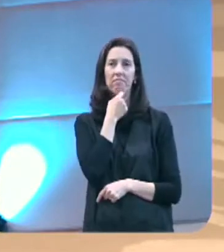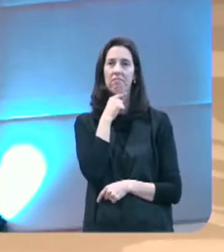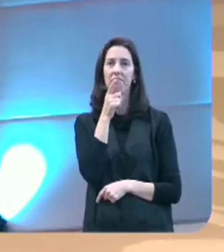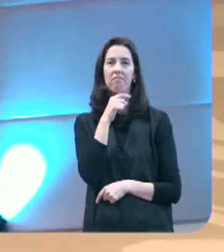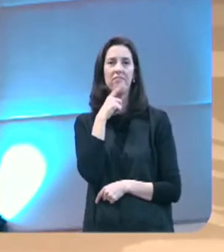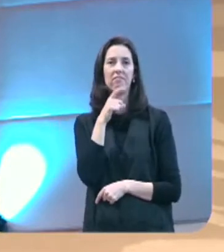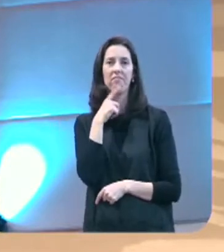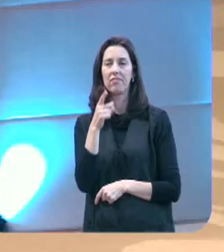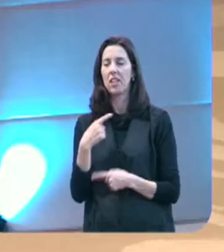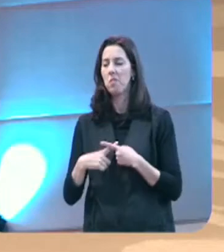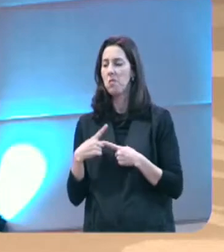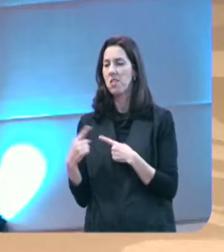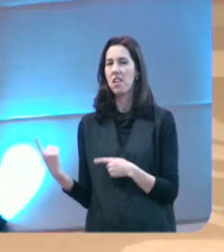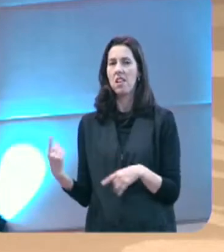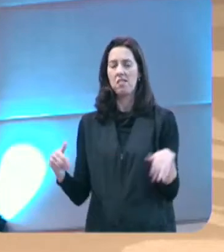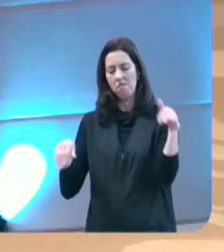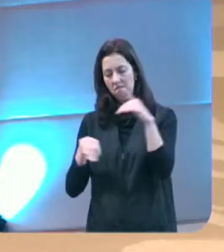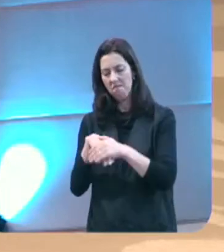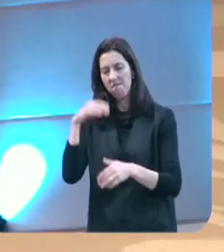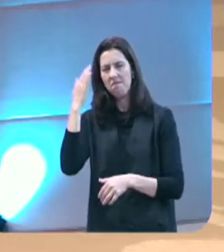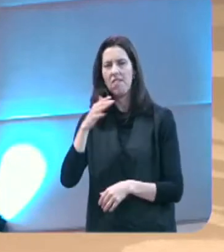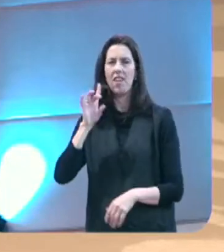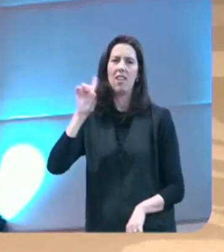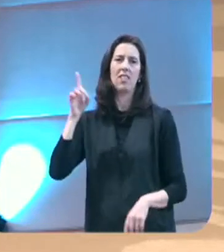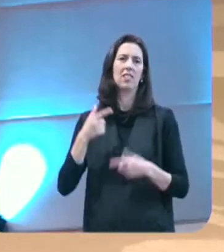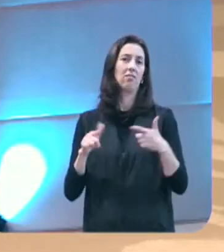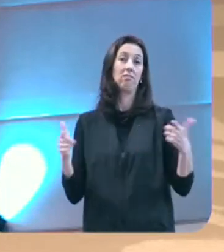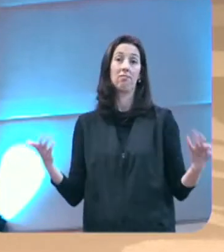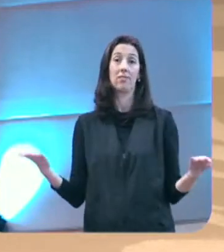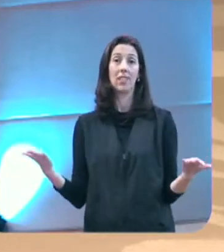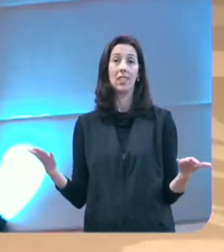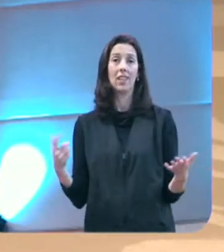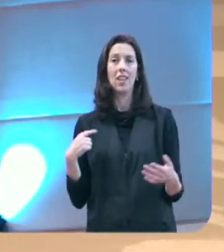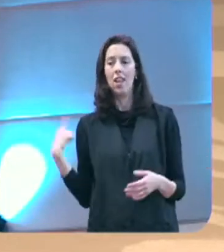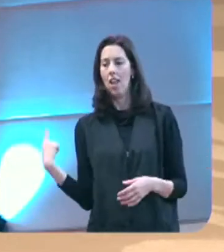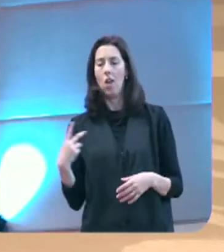se render ao Senhor que operou o milagre na sua vida.